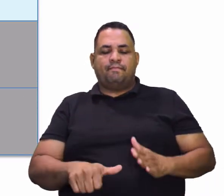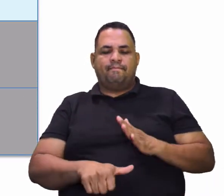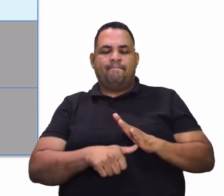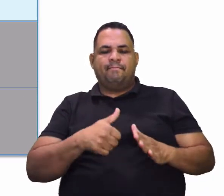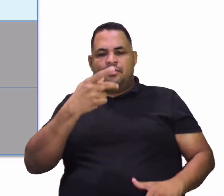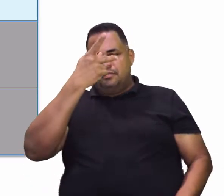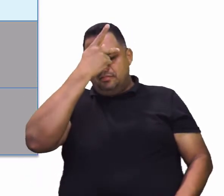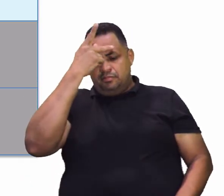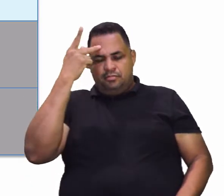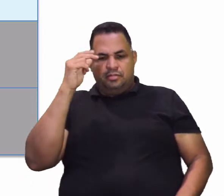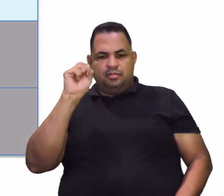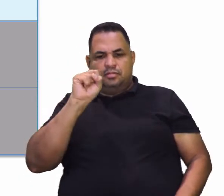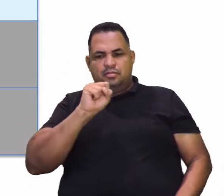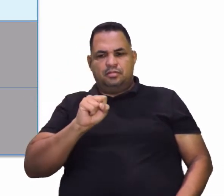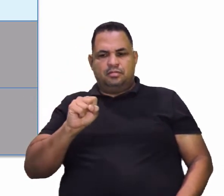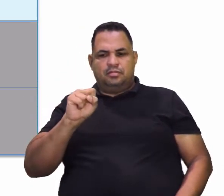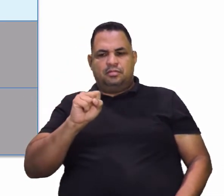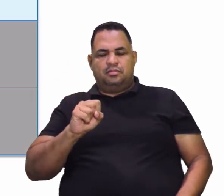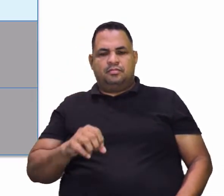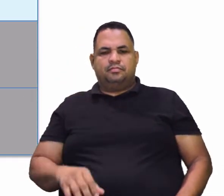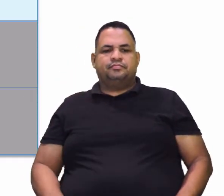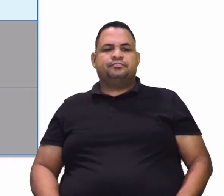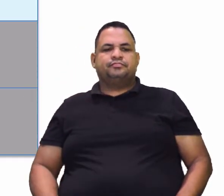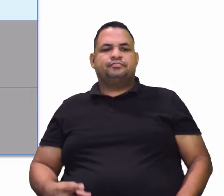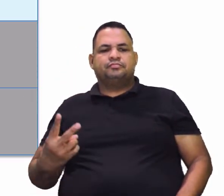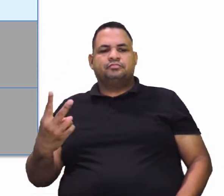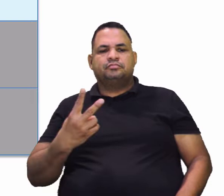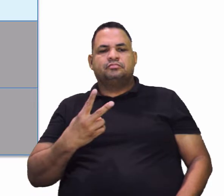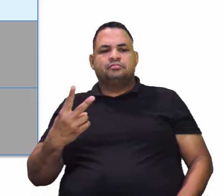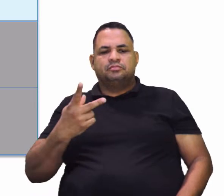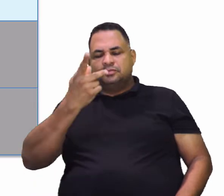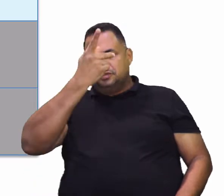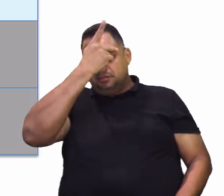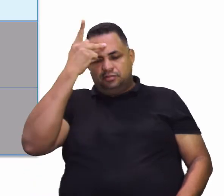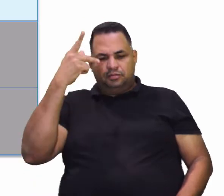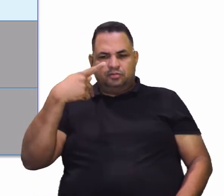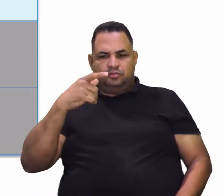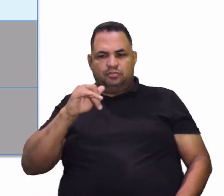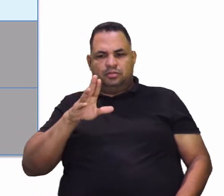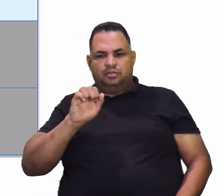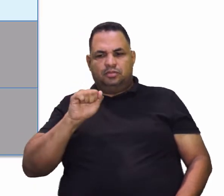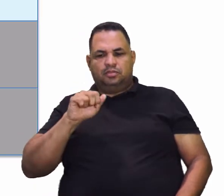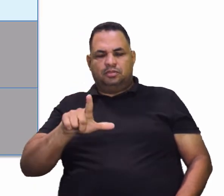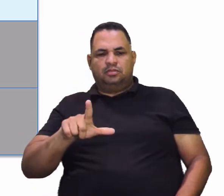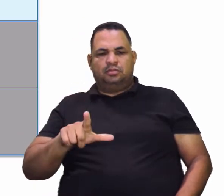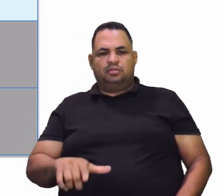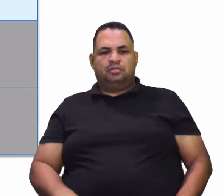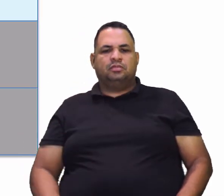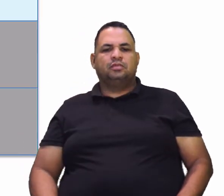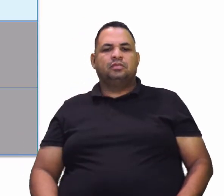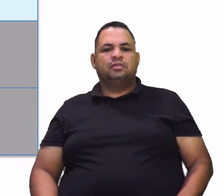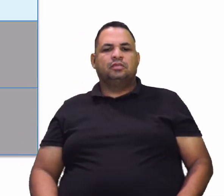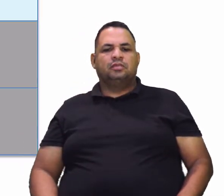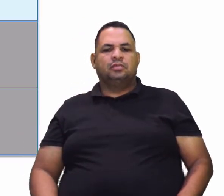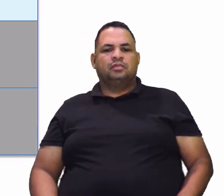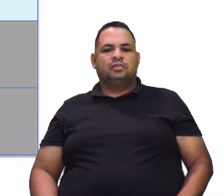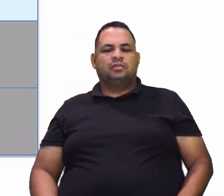primeira pessoa do singular e na segunda pessoa do plural. Primeira pessoa I, segunda pessoa